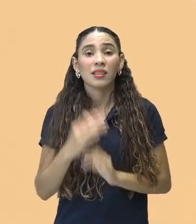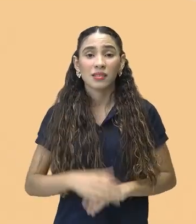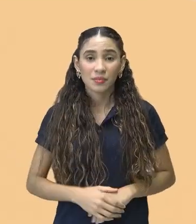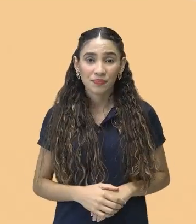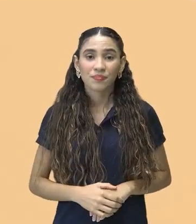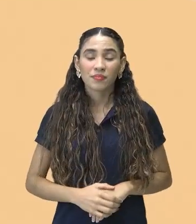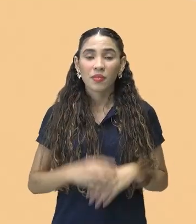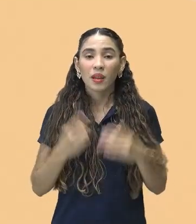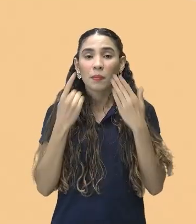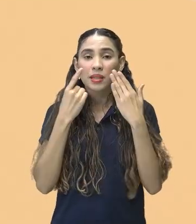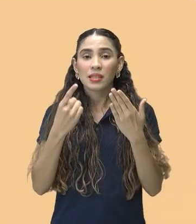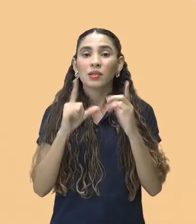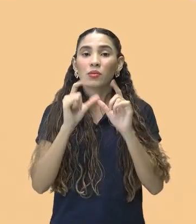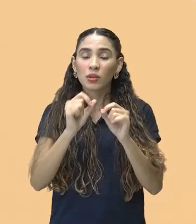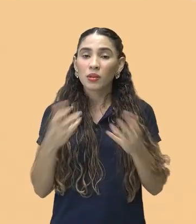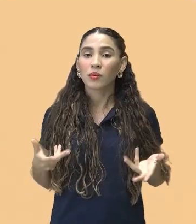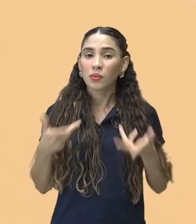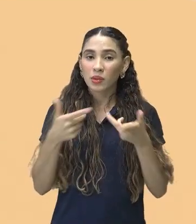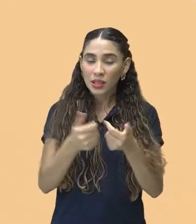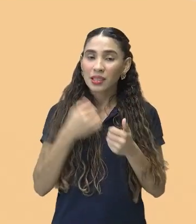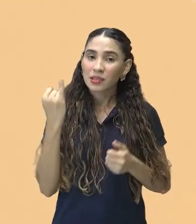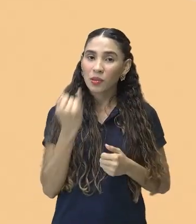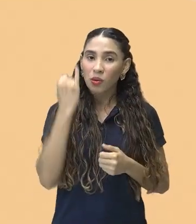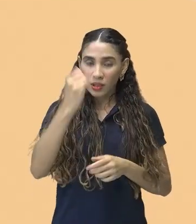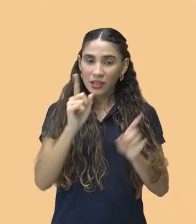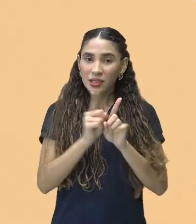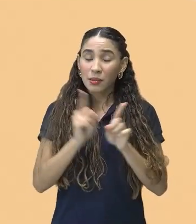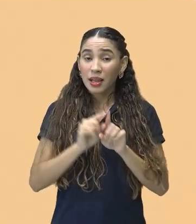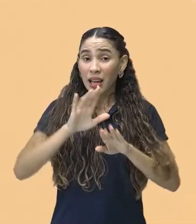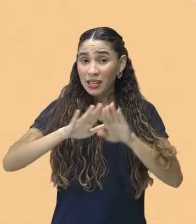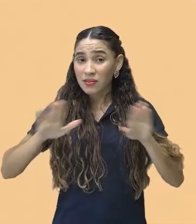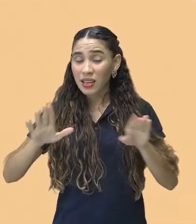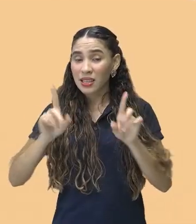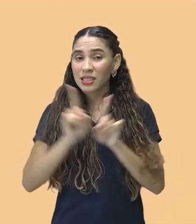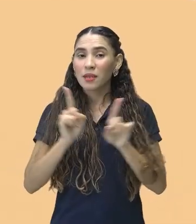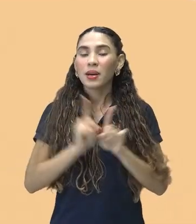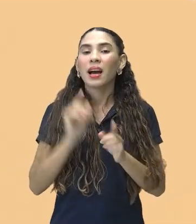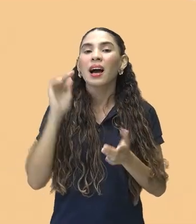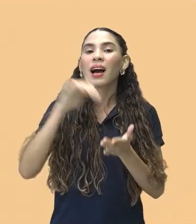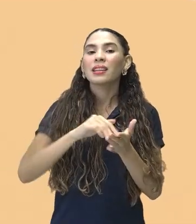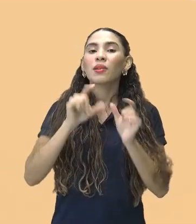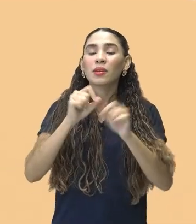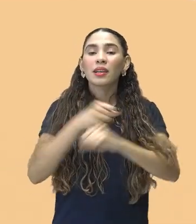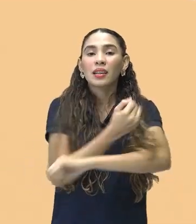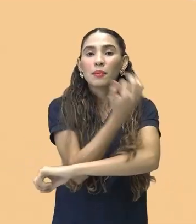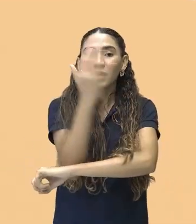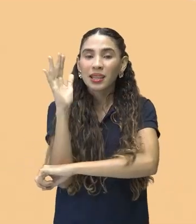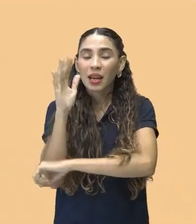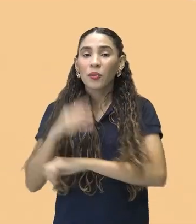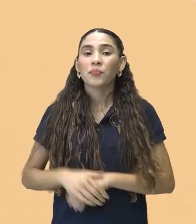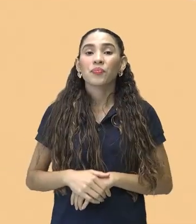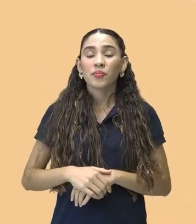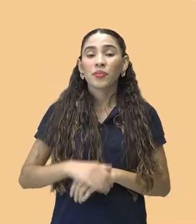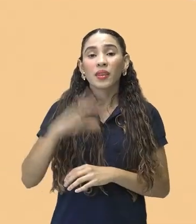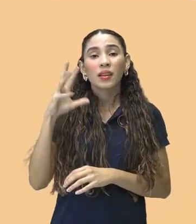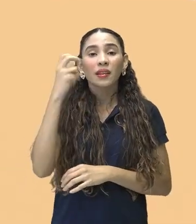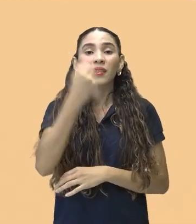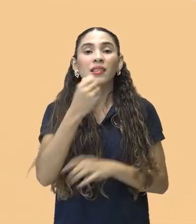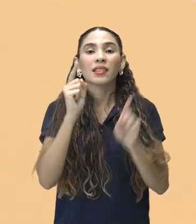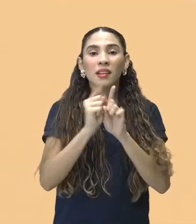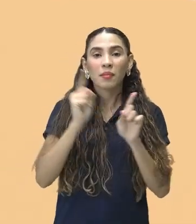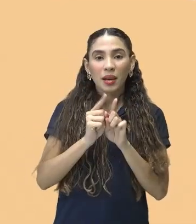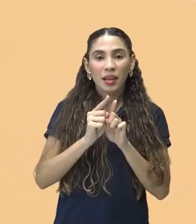implementadas, trazendo benefícios sociais e, muitas vezes, até ambientais, resgatando o